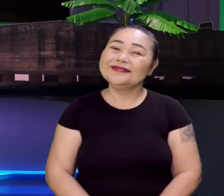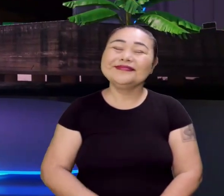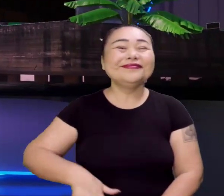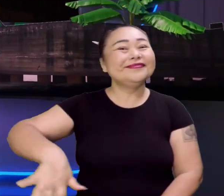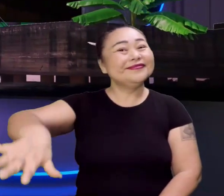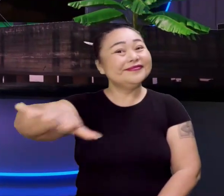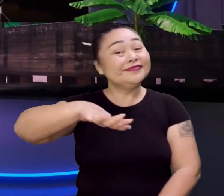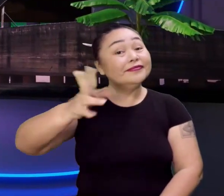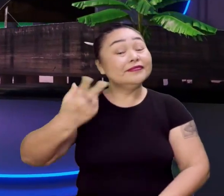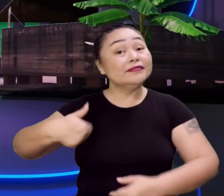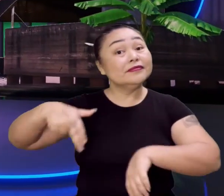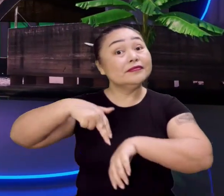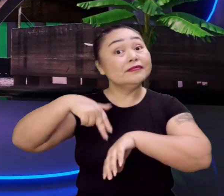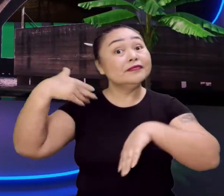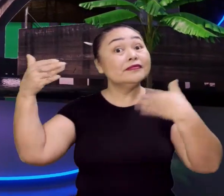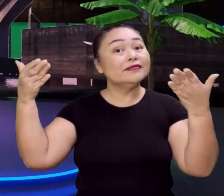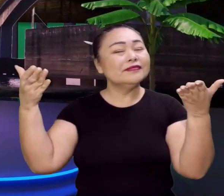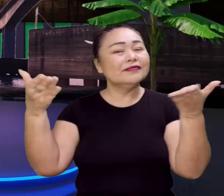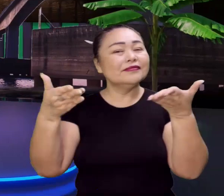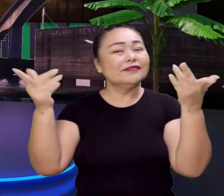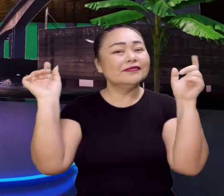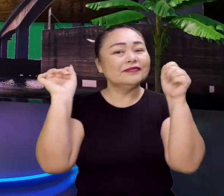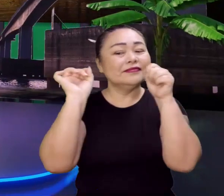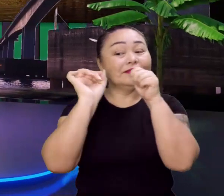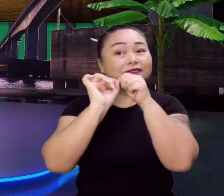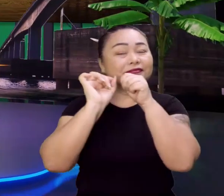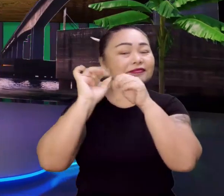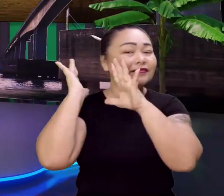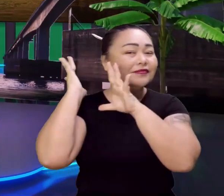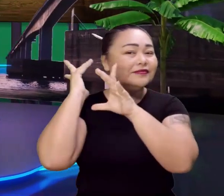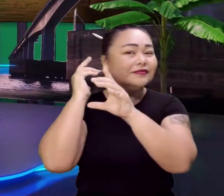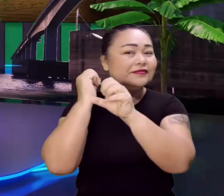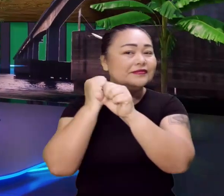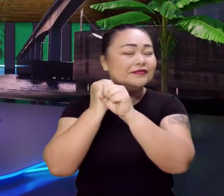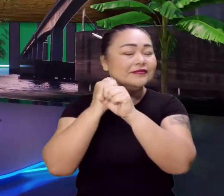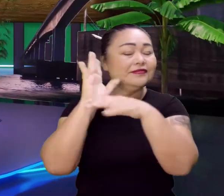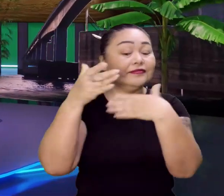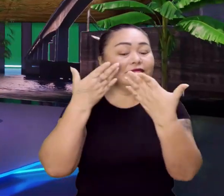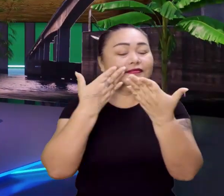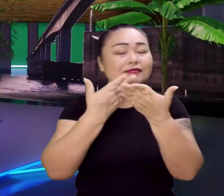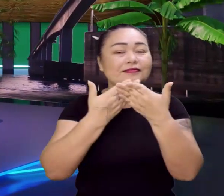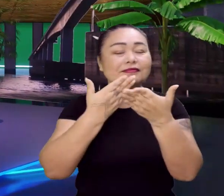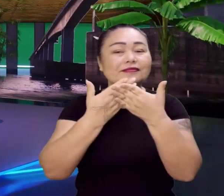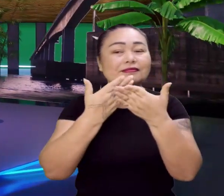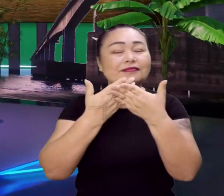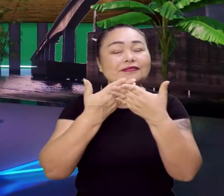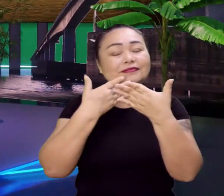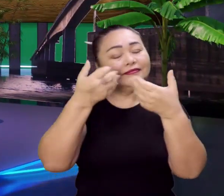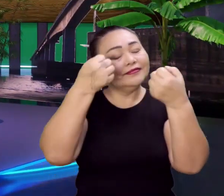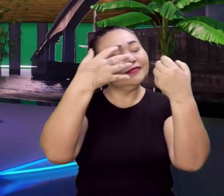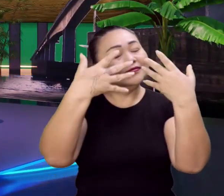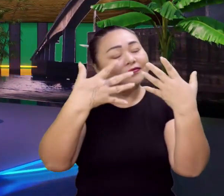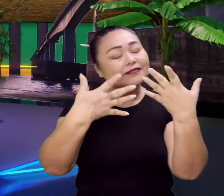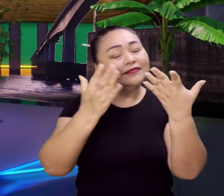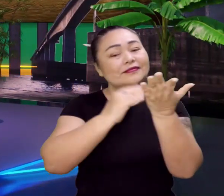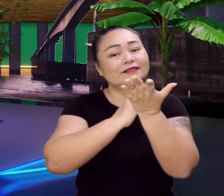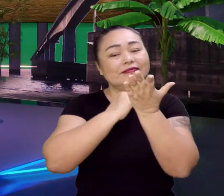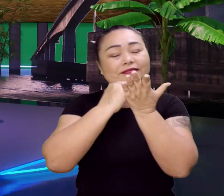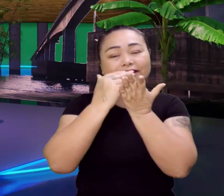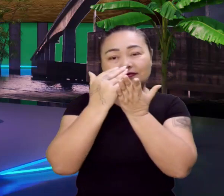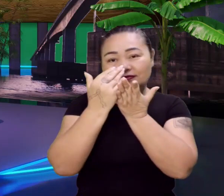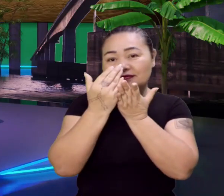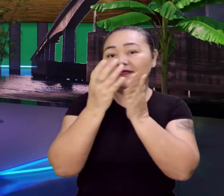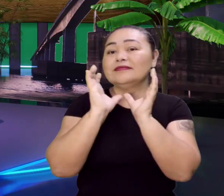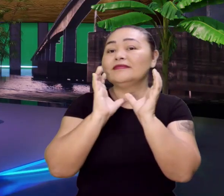E aí, galerinha, voltamos agora para fazer a nossa revisão. A aula que falamos aí foi, na verdade, o início da unidade 2, professor